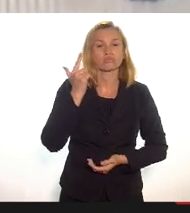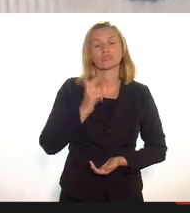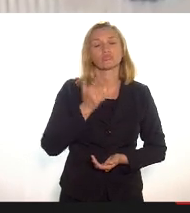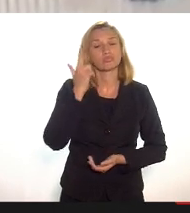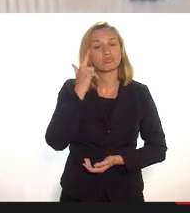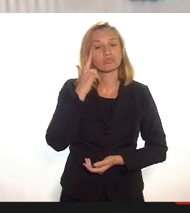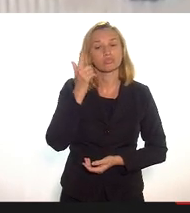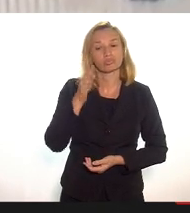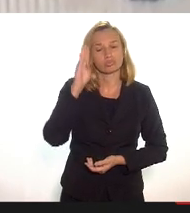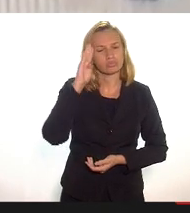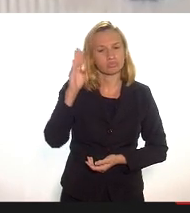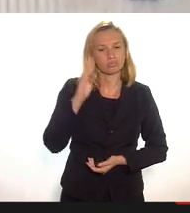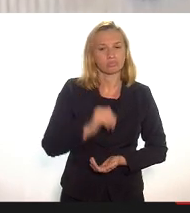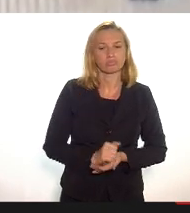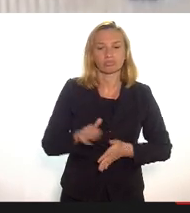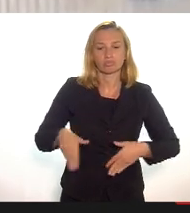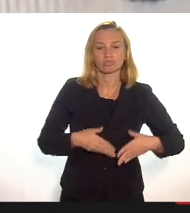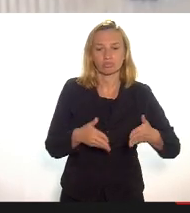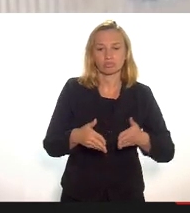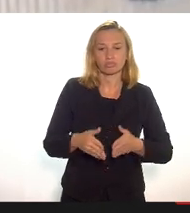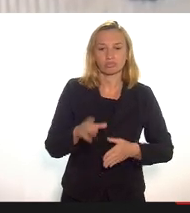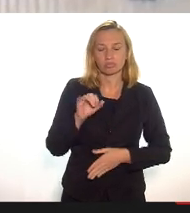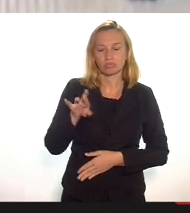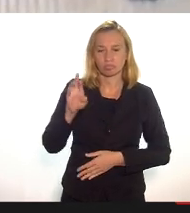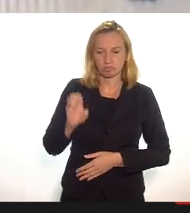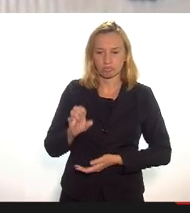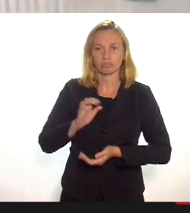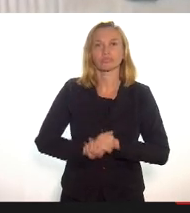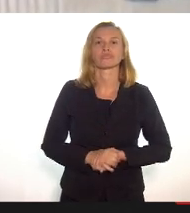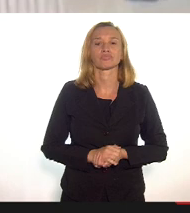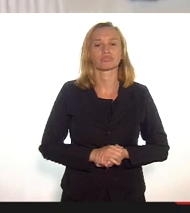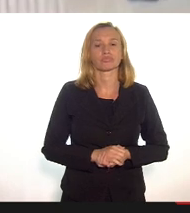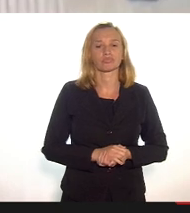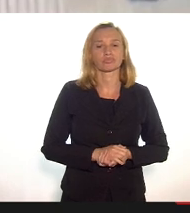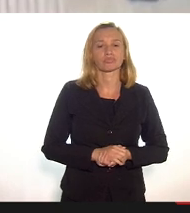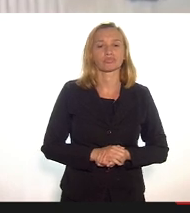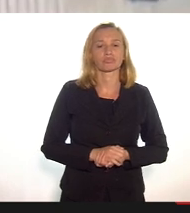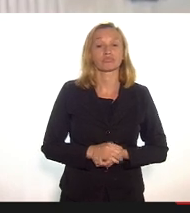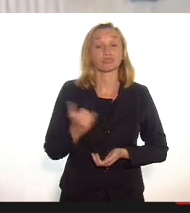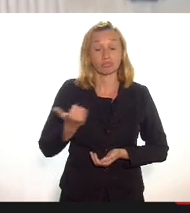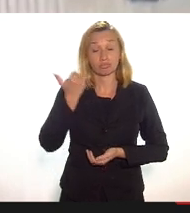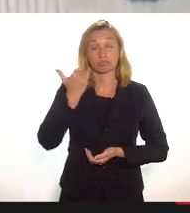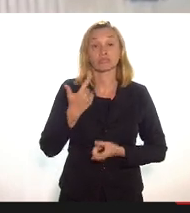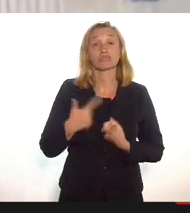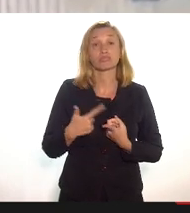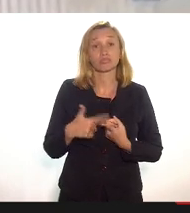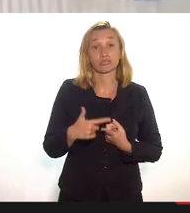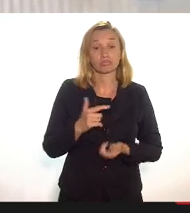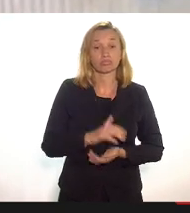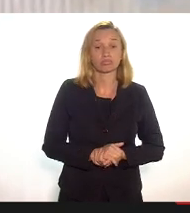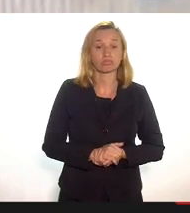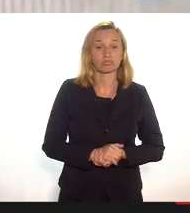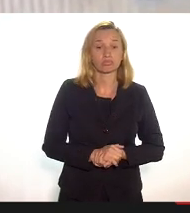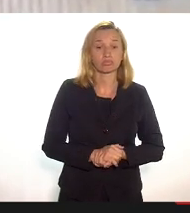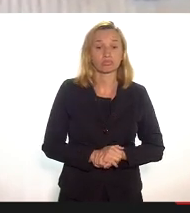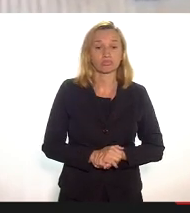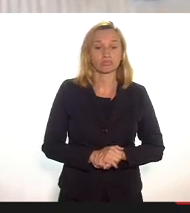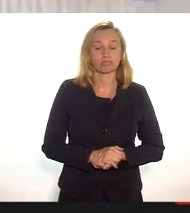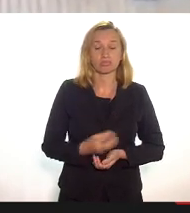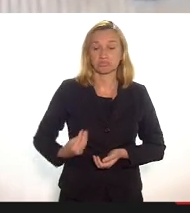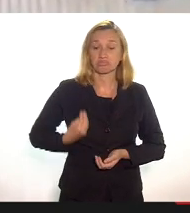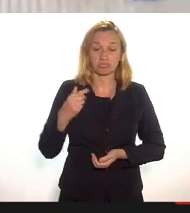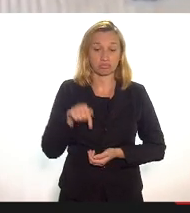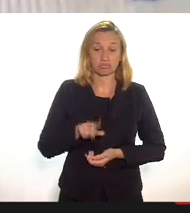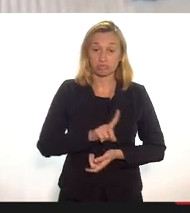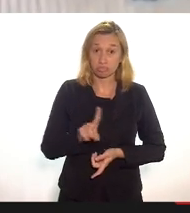fundamentais, né, de serem encaminhadas ao NERJ. Né? É importante porque eles não estão